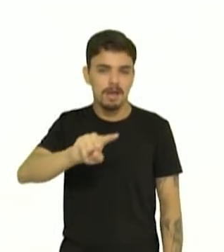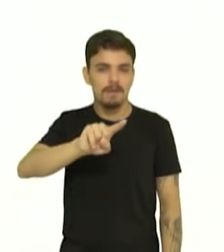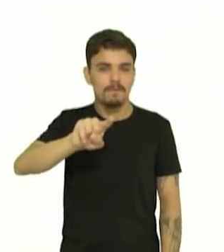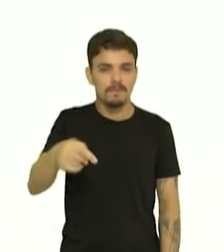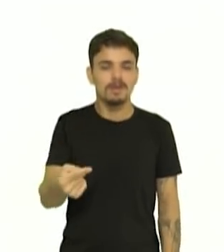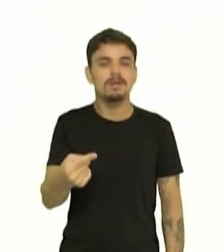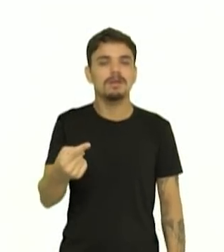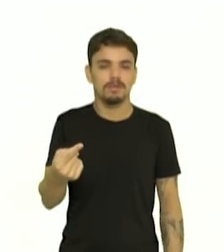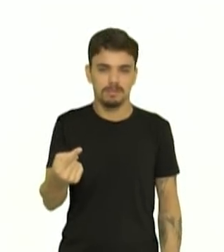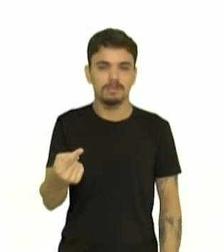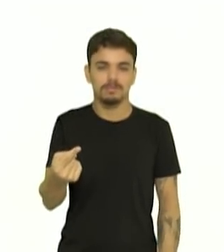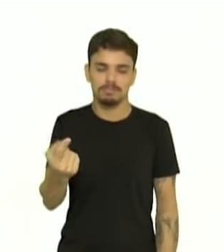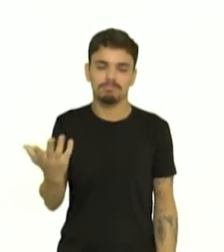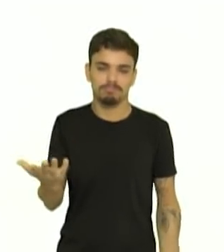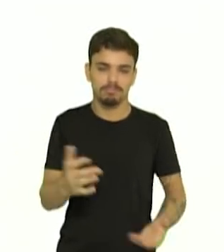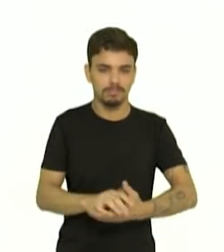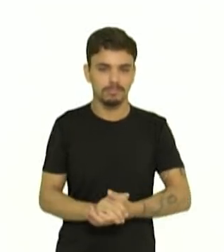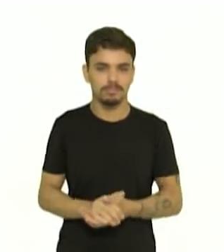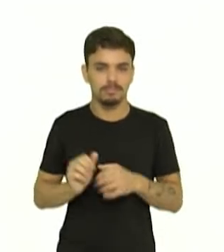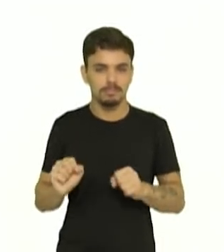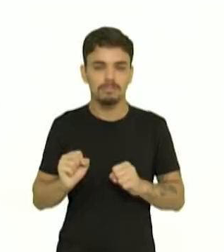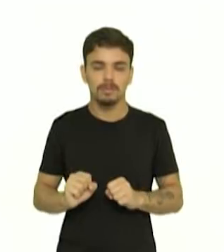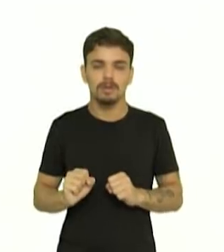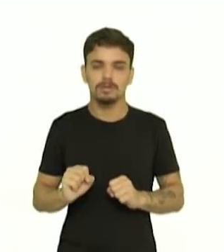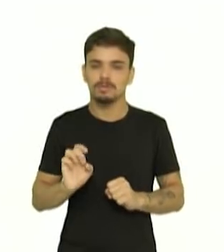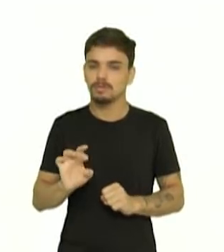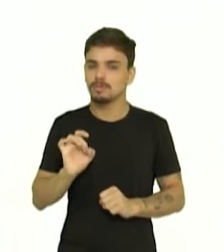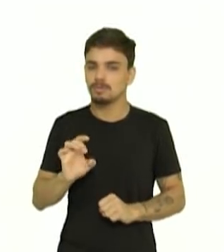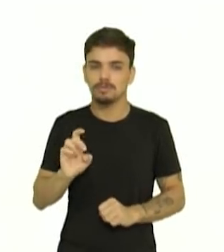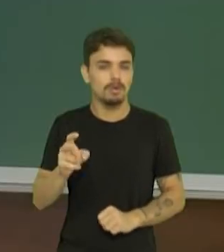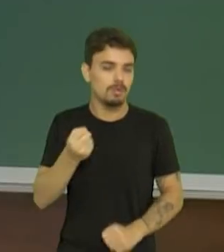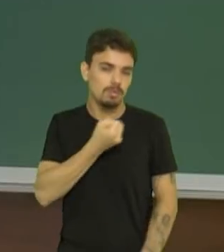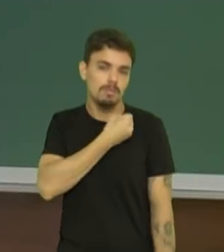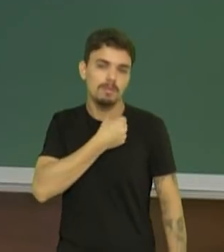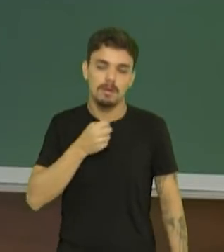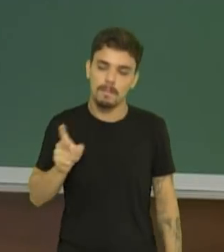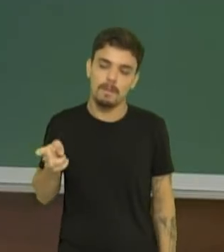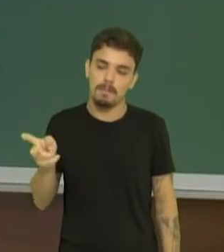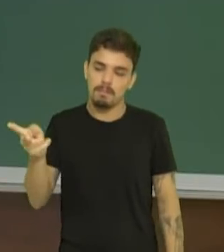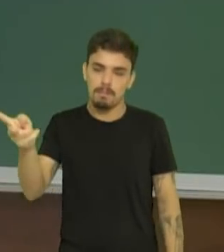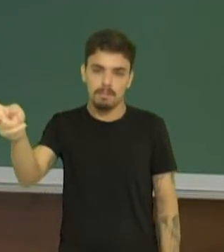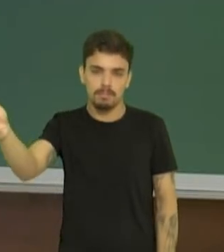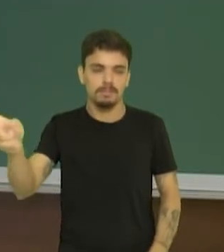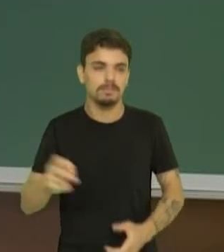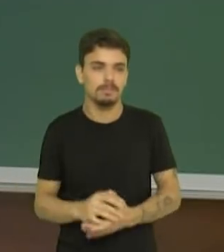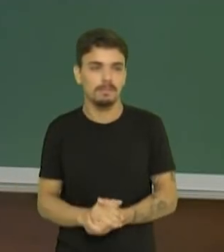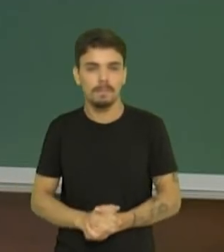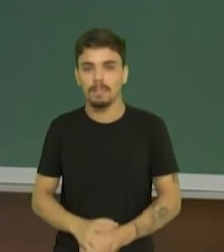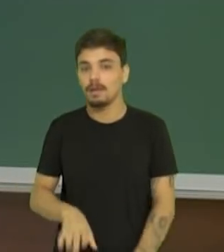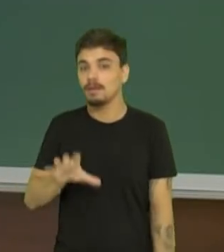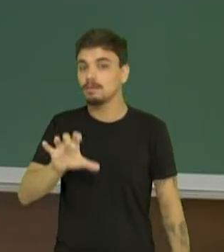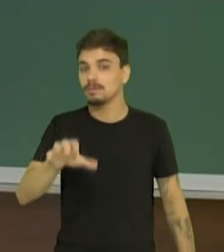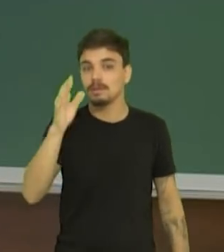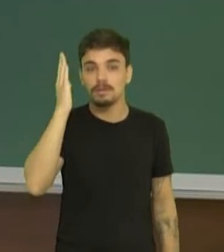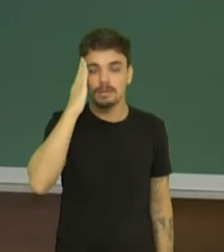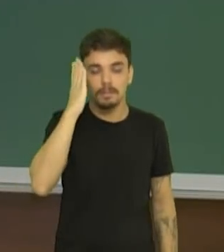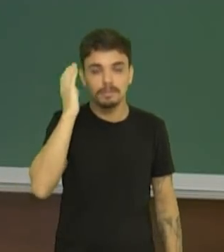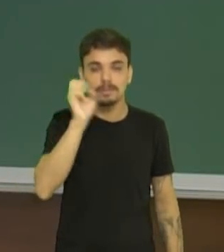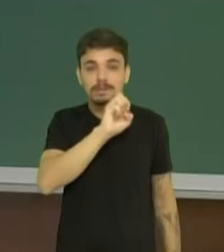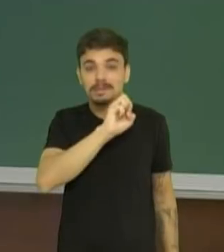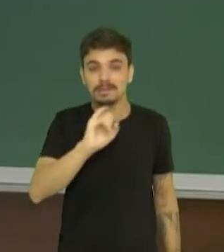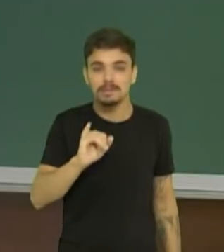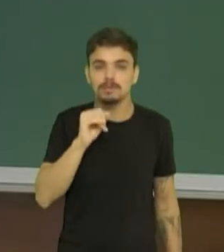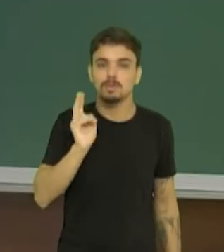daquele número anterior, né? Pode ser que ele seja só um número infinito. Isso você só vai saber continuando essa divisão,